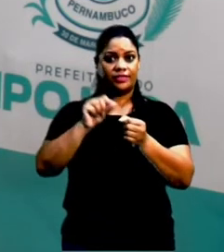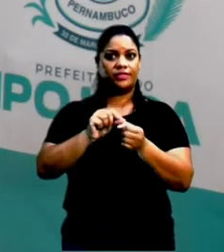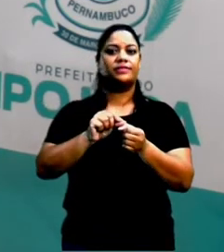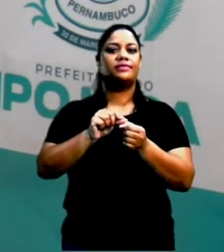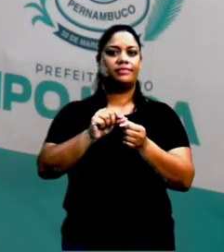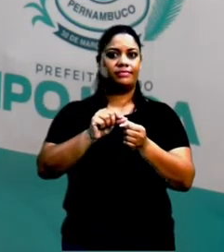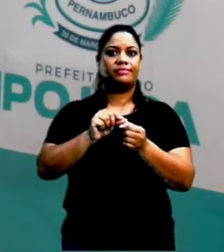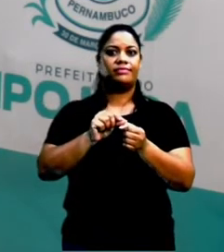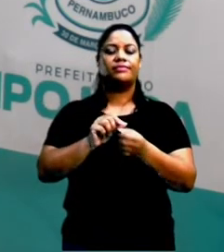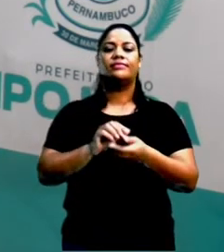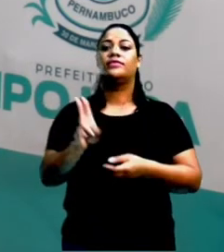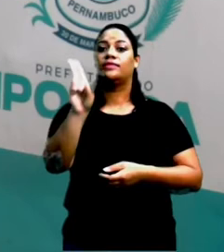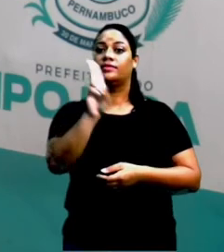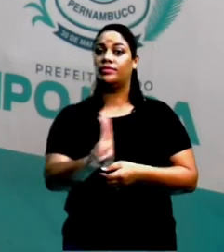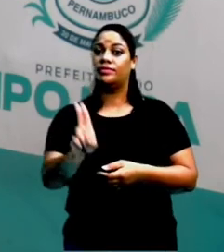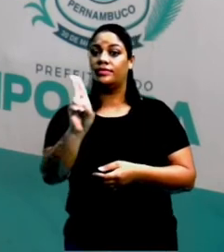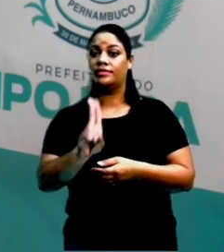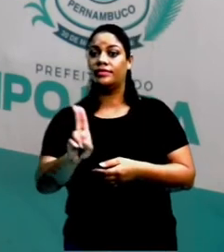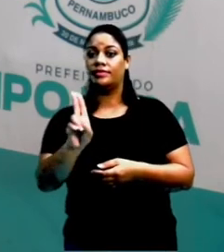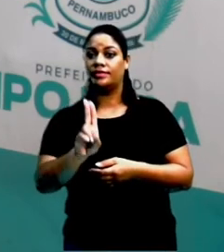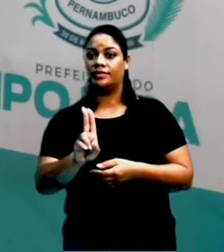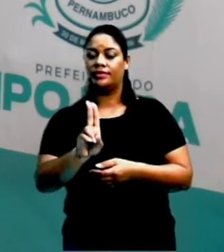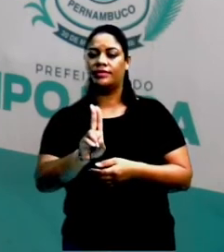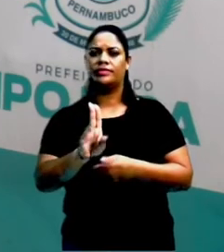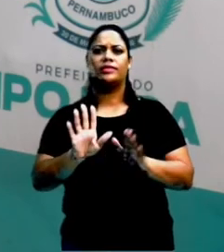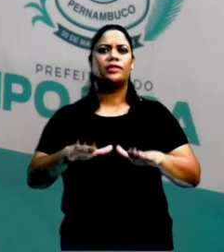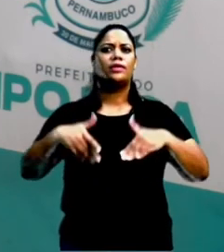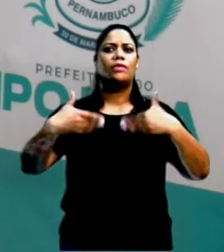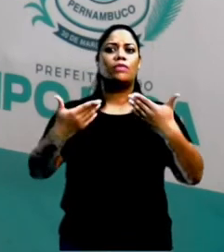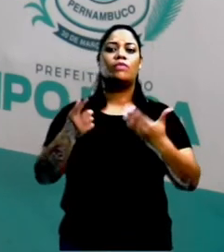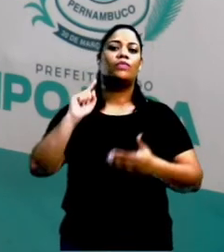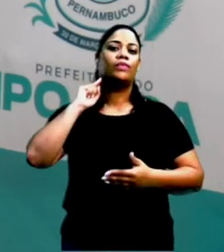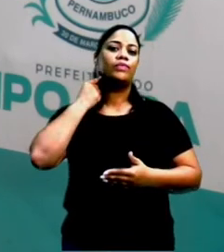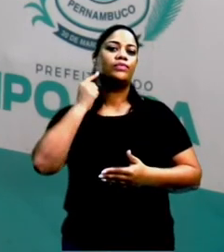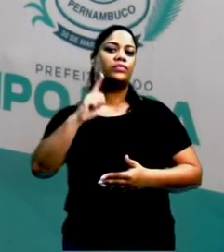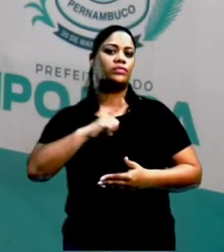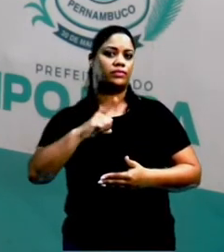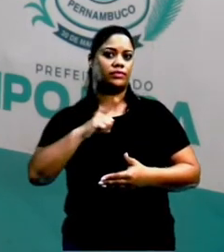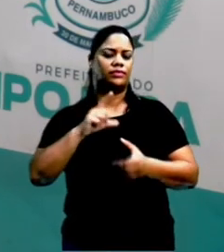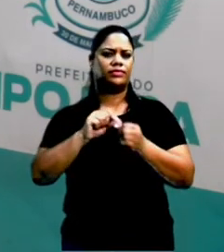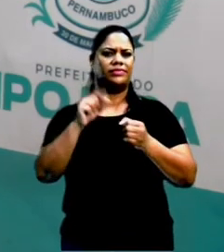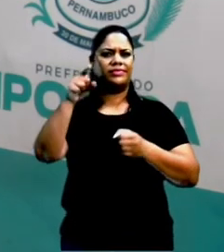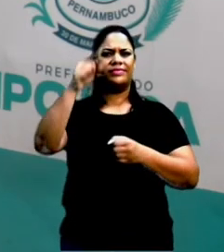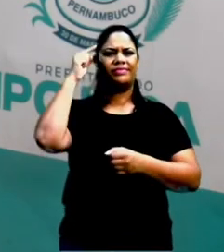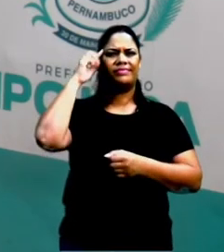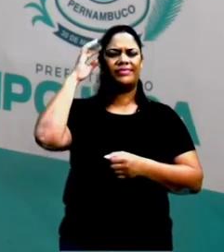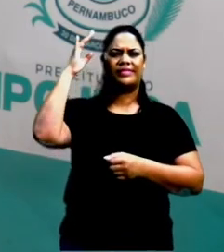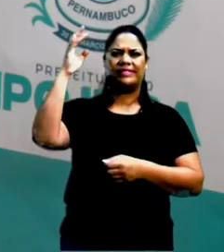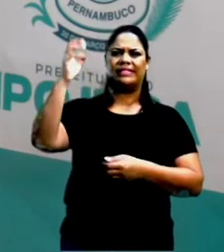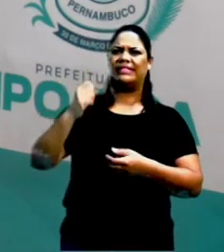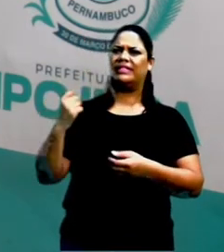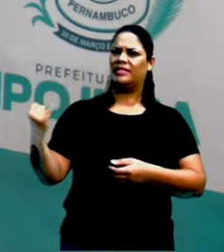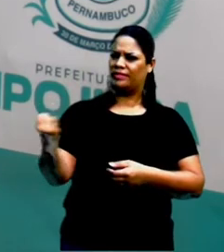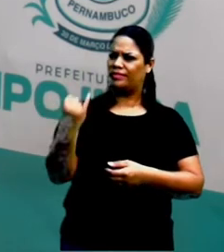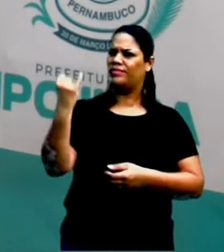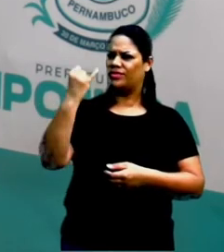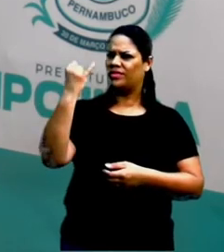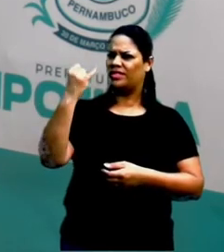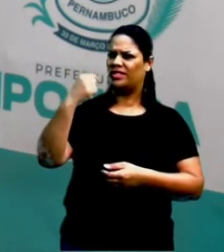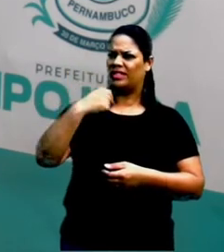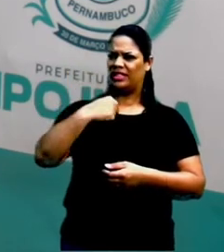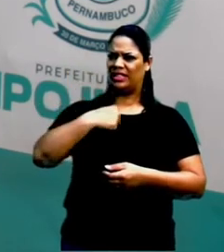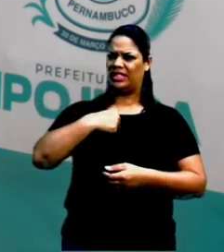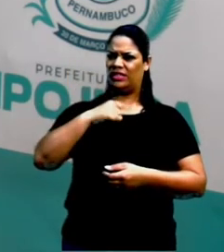plástico, sua utilidade e quanto de lixo produzido, e fazer você pensar, será que é importante que eu leve